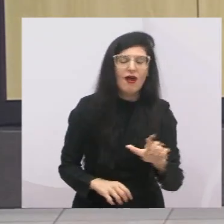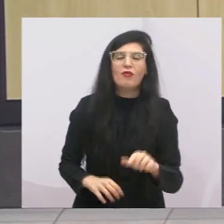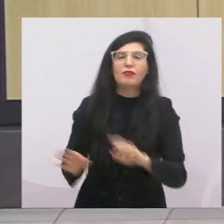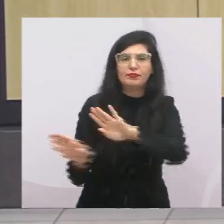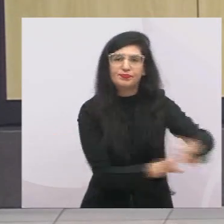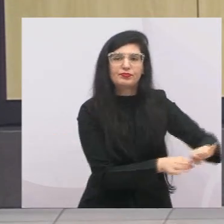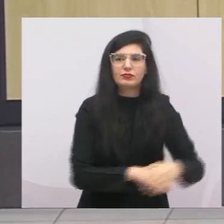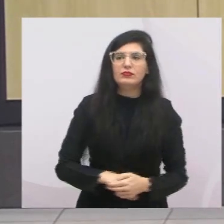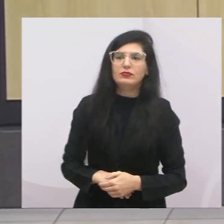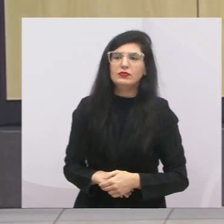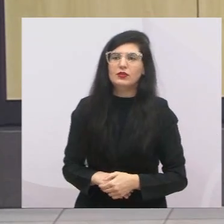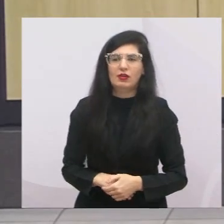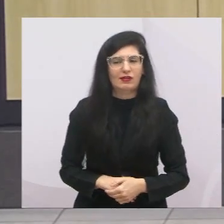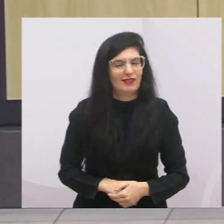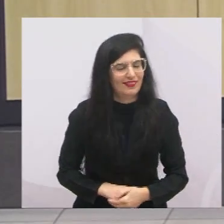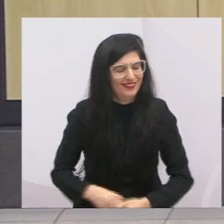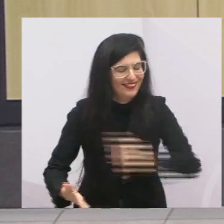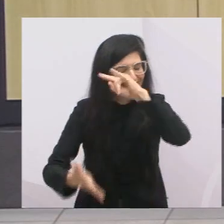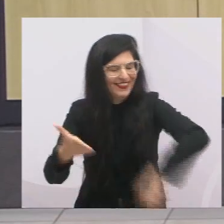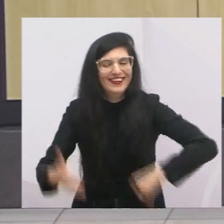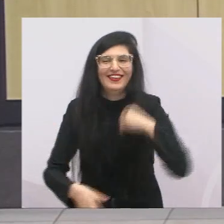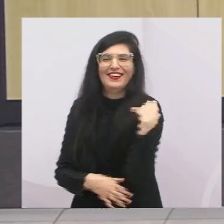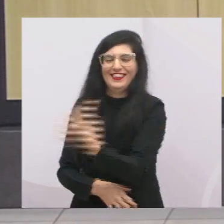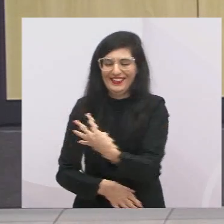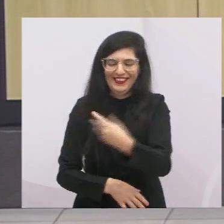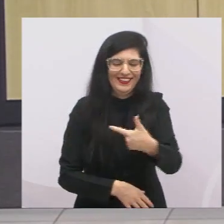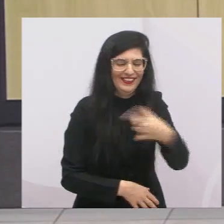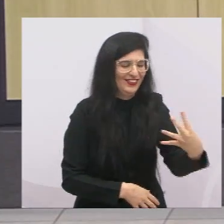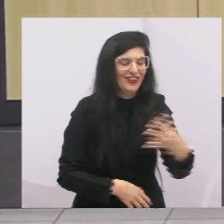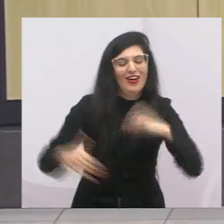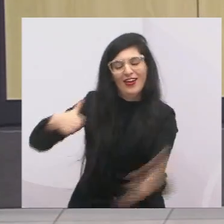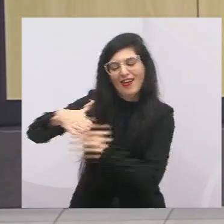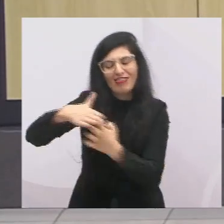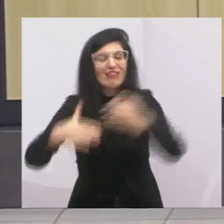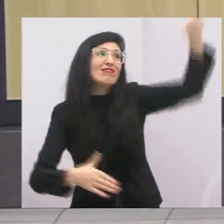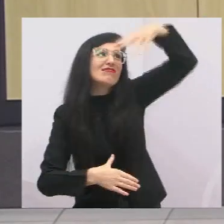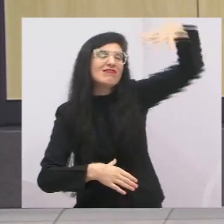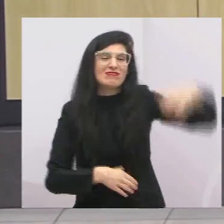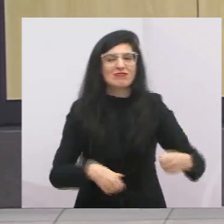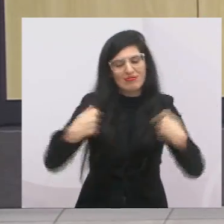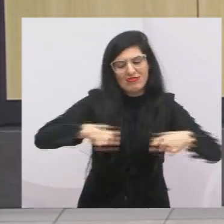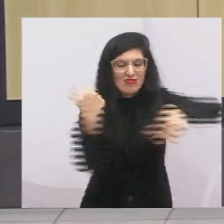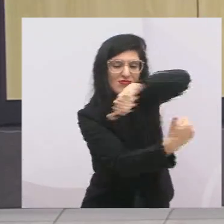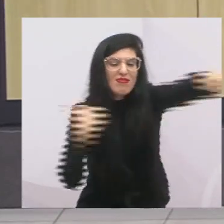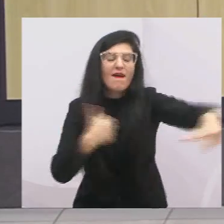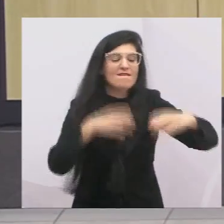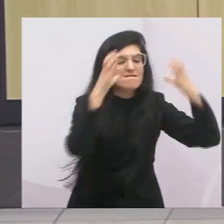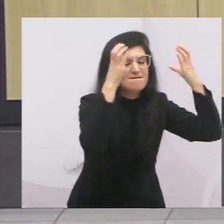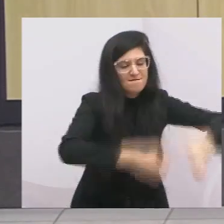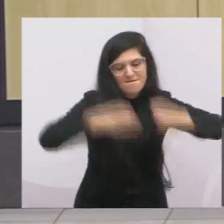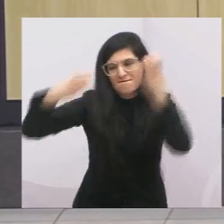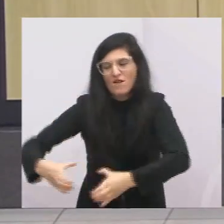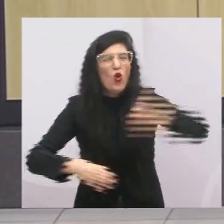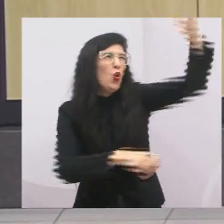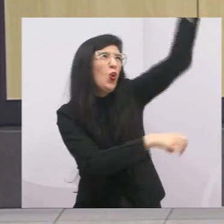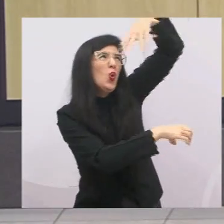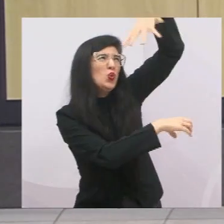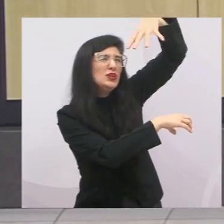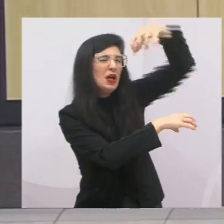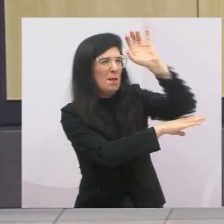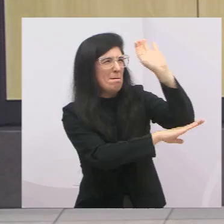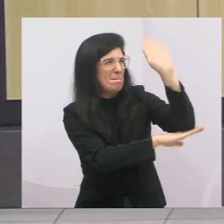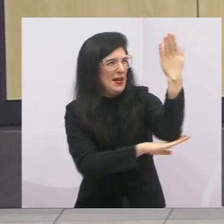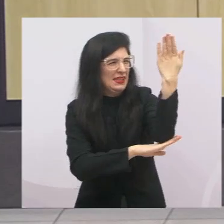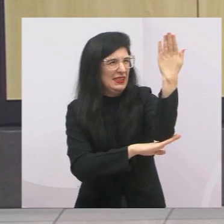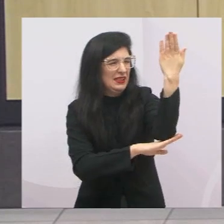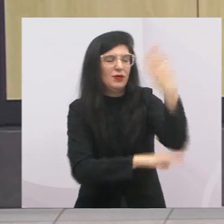Lua. Requerimento 424. A EDP solicitando a substituição de postes de madeira que apresenta risco de queda